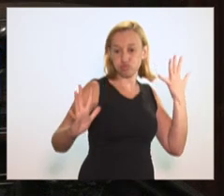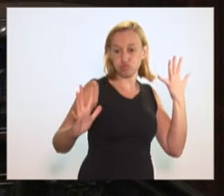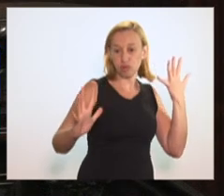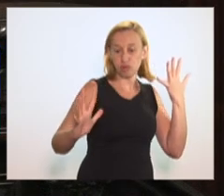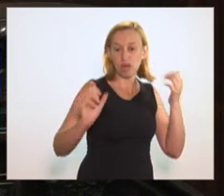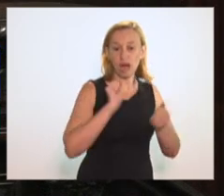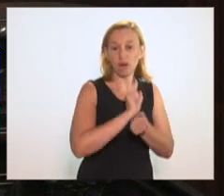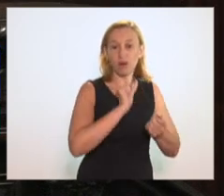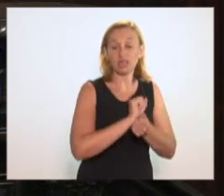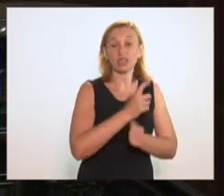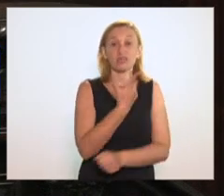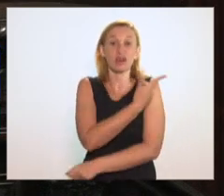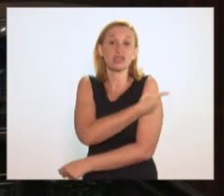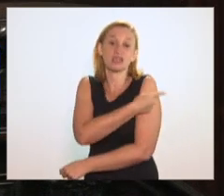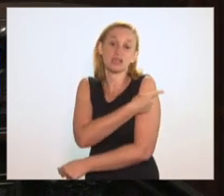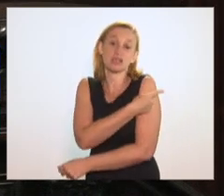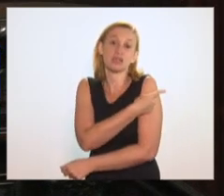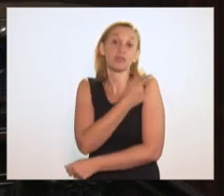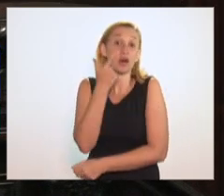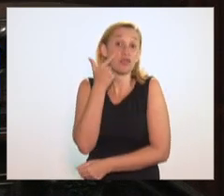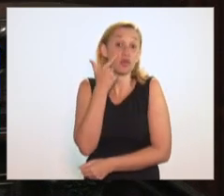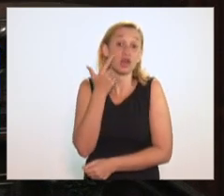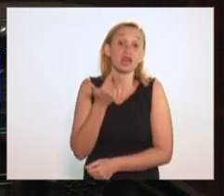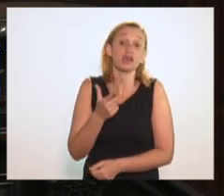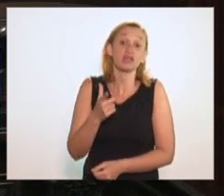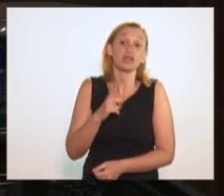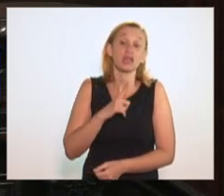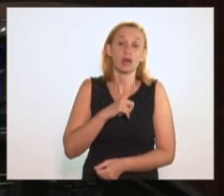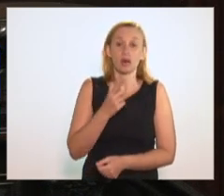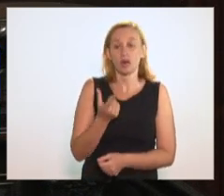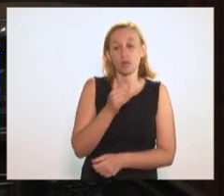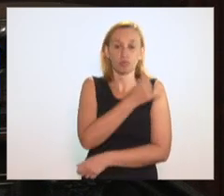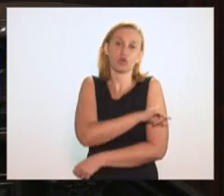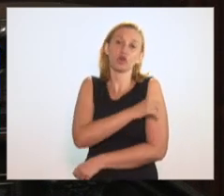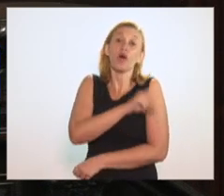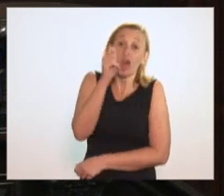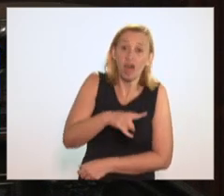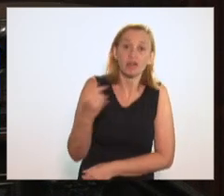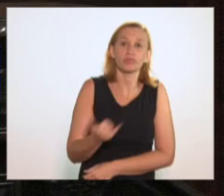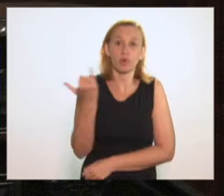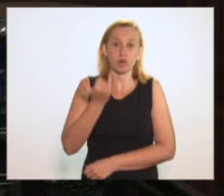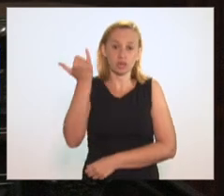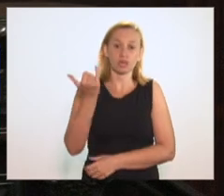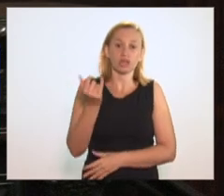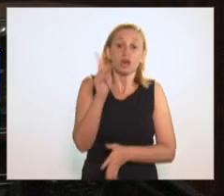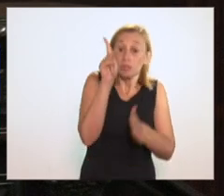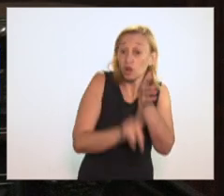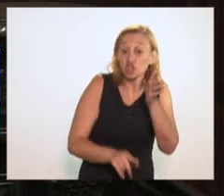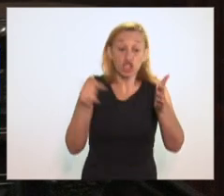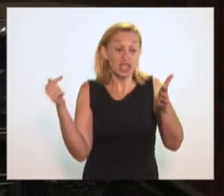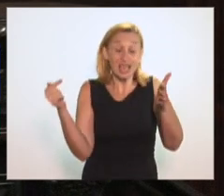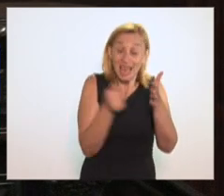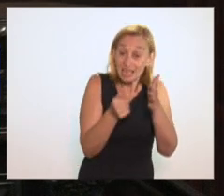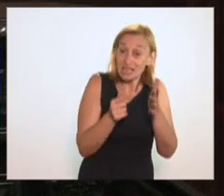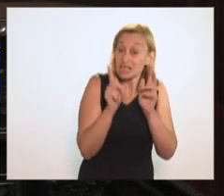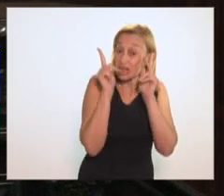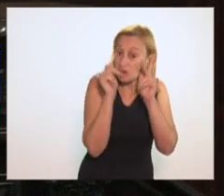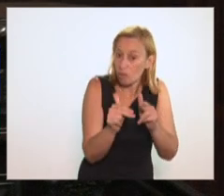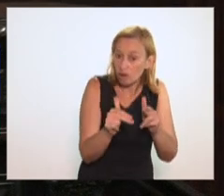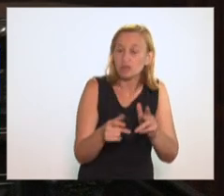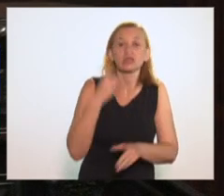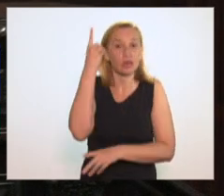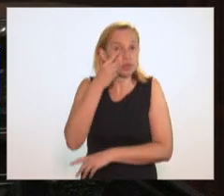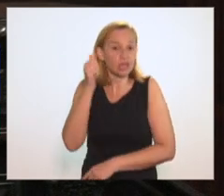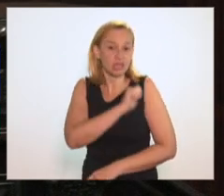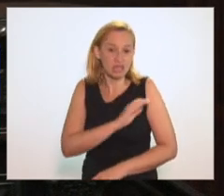da vacinação para ver o que vai sobrar para o Rio de Janeiro. Primeiro, é muito importante que projetos como esse do deputado